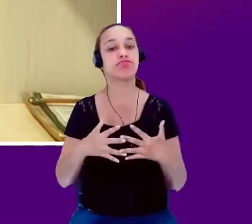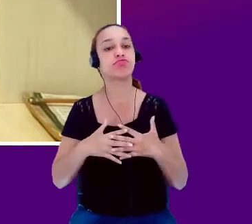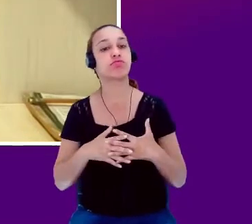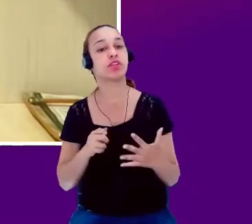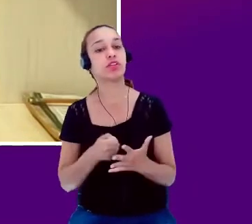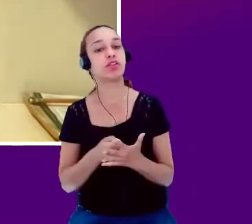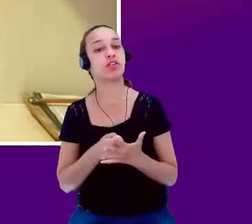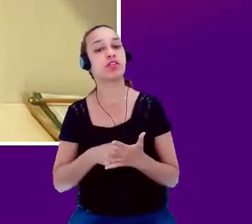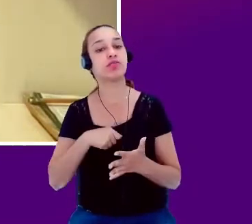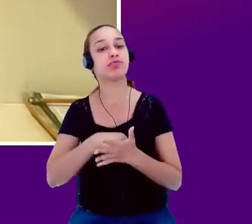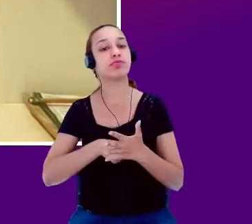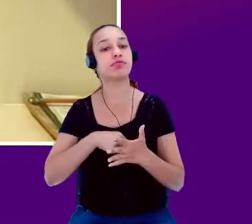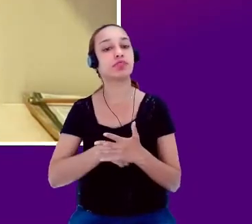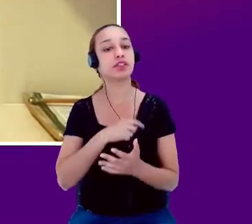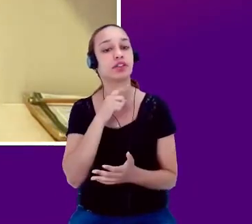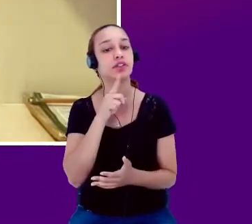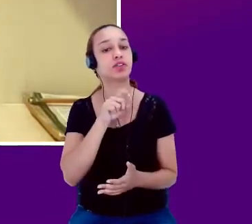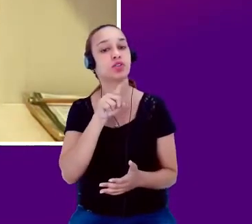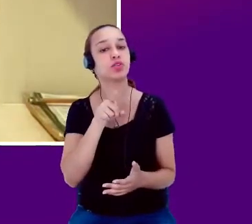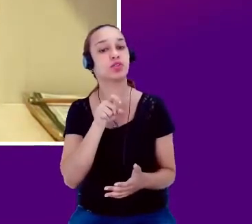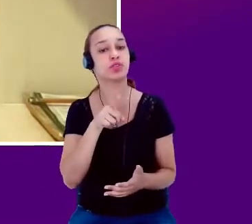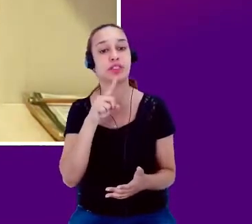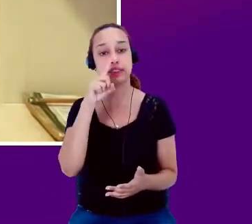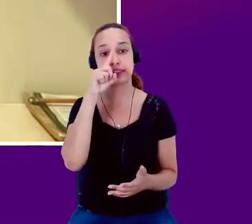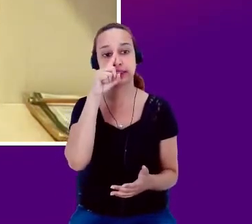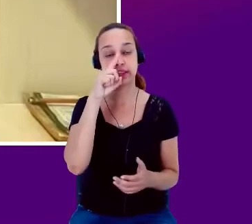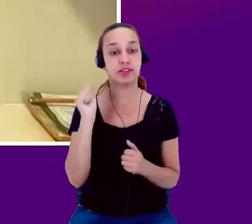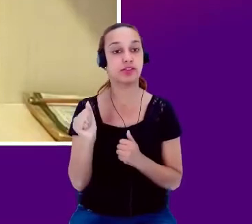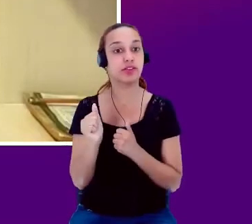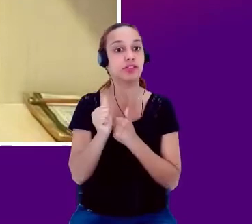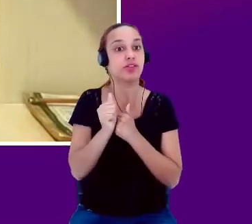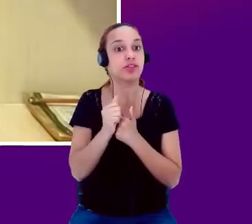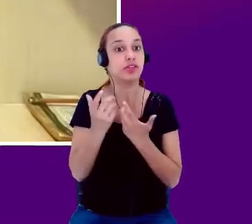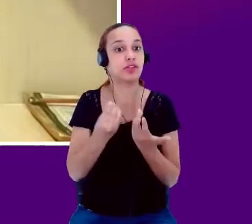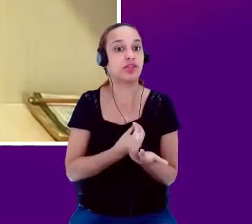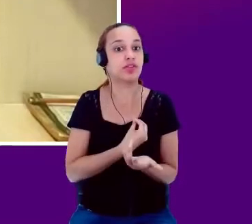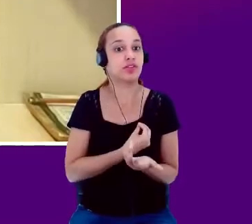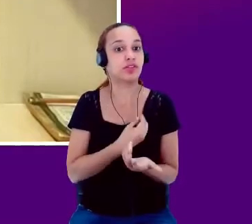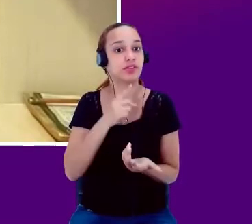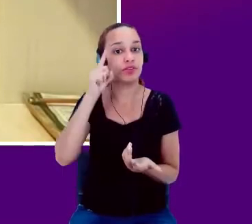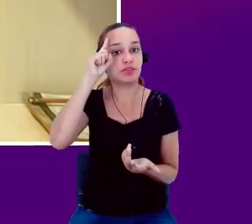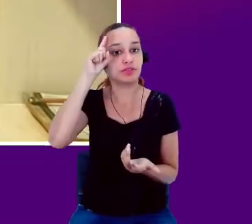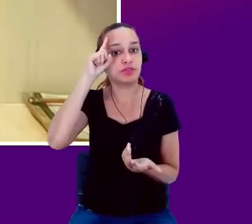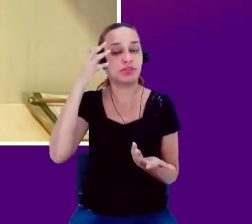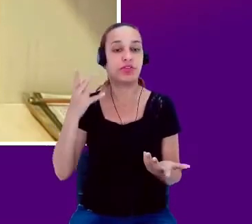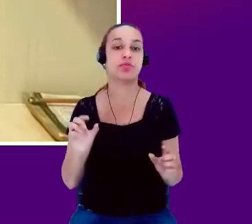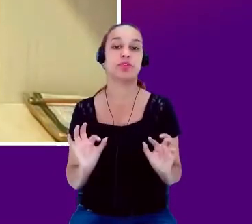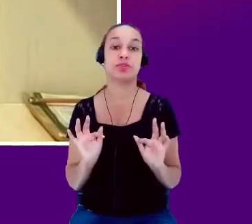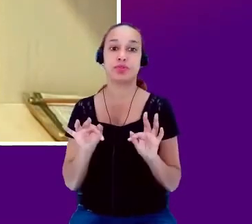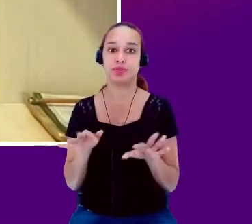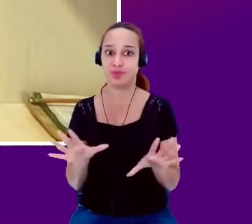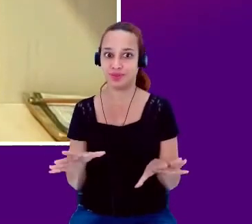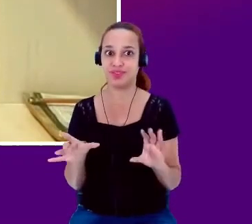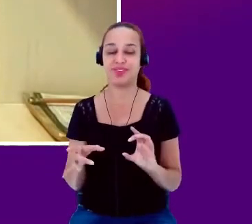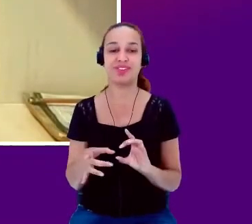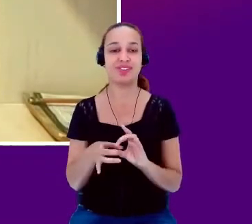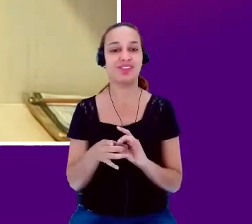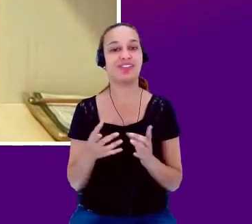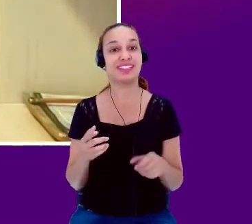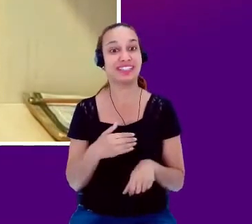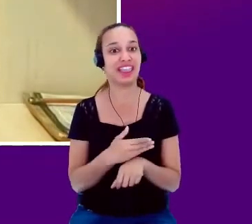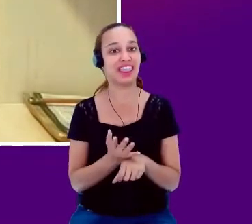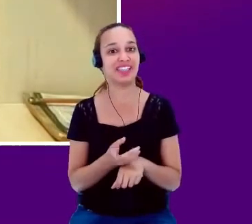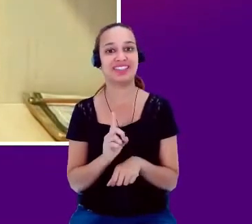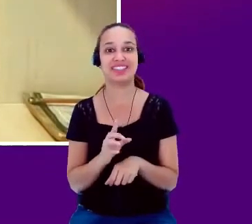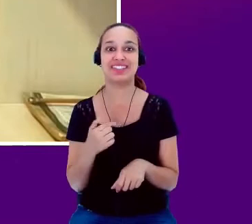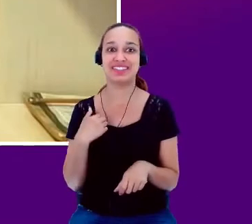enfrentar essas incertezas e esses riscos, né, que nos acompanham na nossa vida cotidiana. Então, para concluir, sem gastar muito tempo, que eu sei que